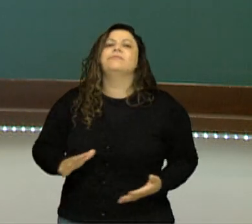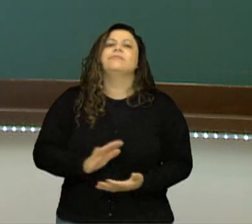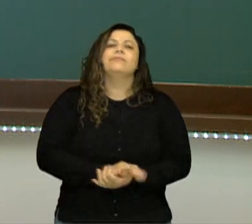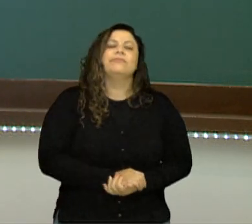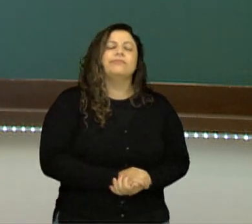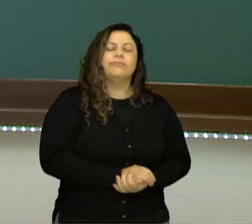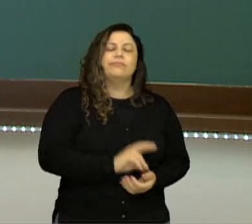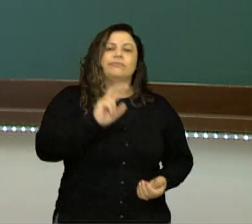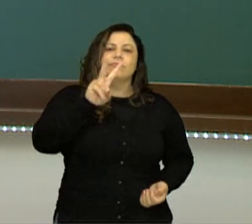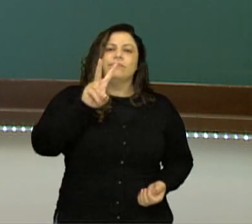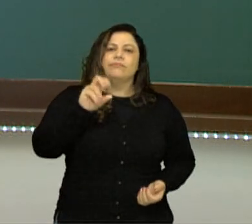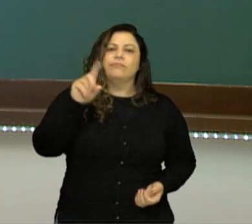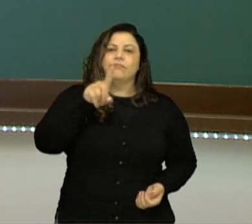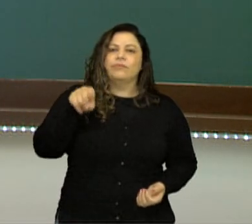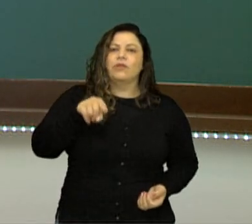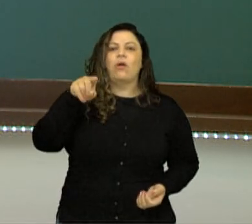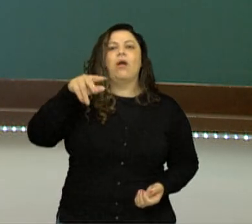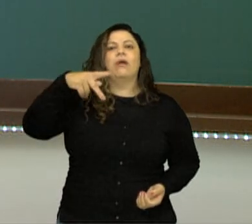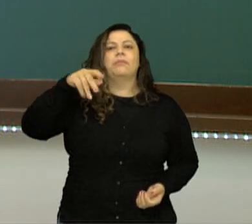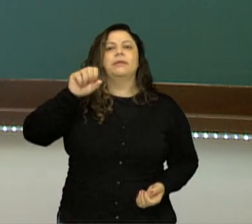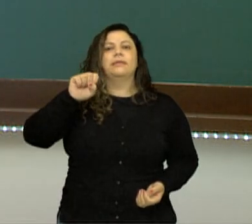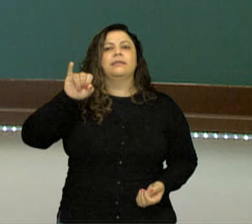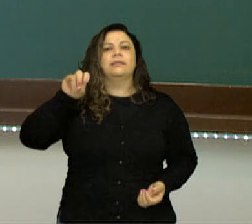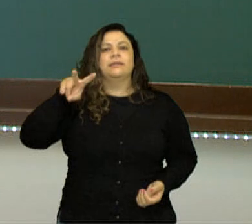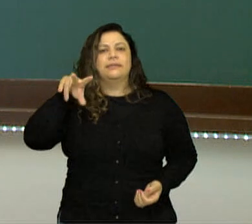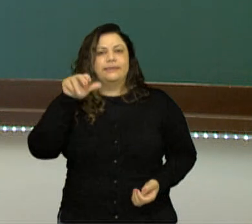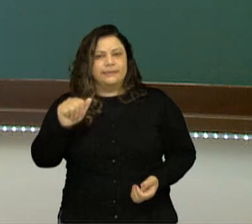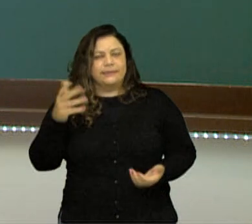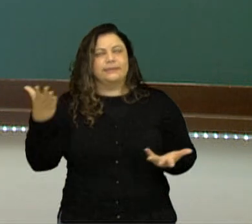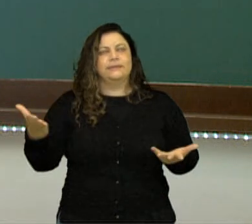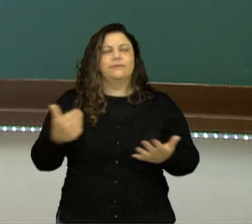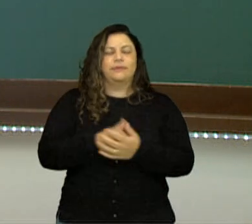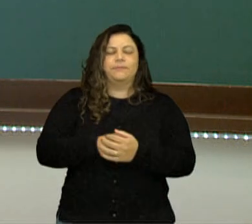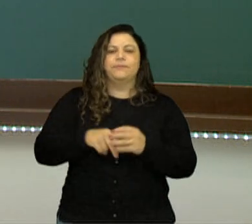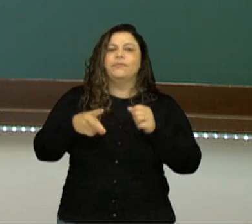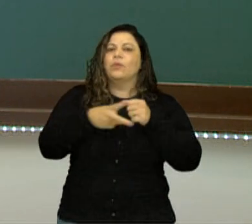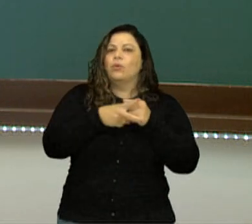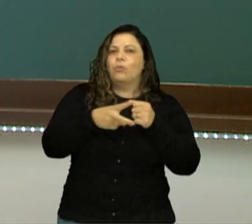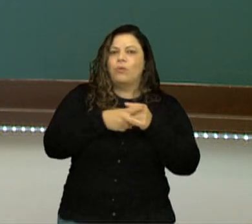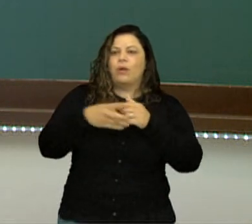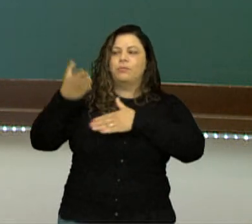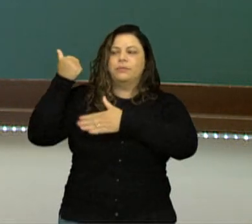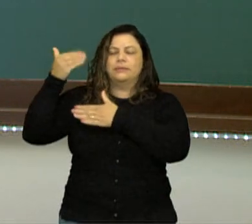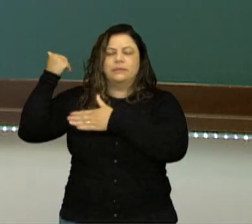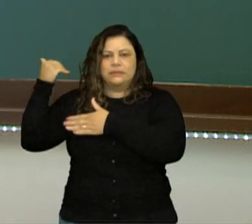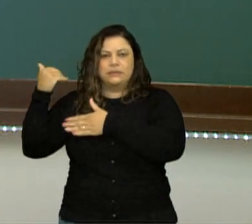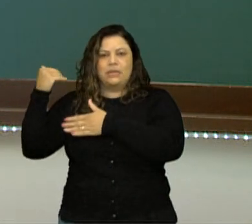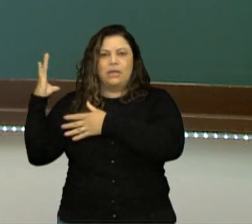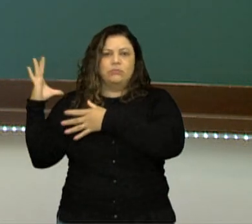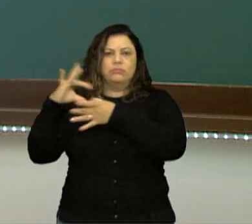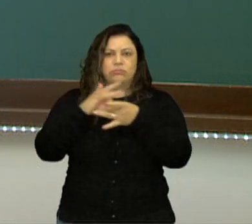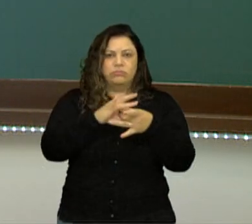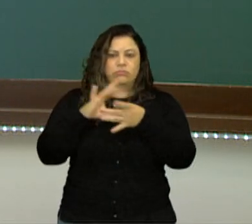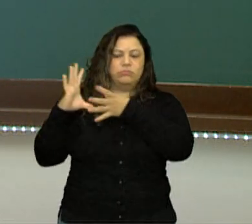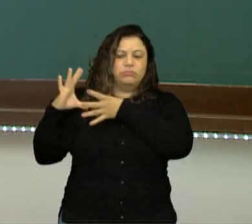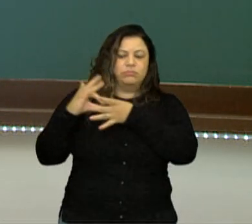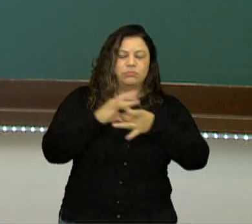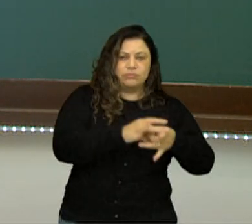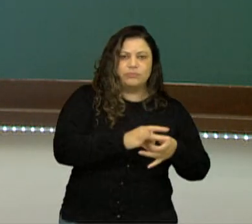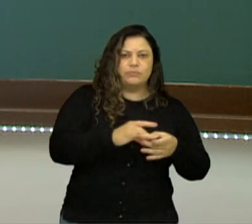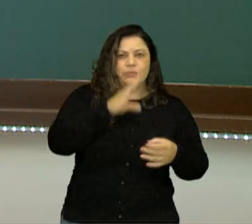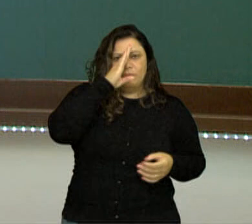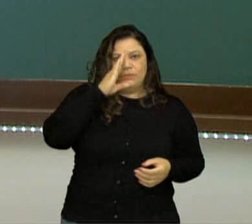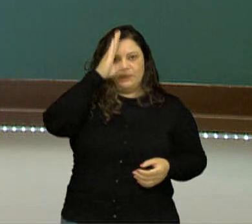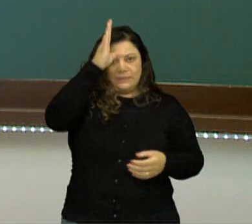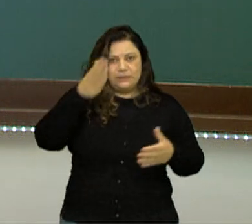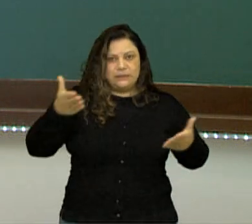voz passiva. Nós temos, como eu disse, o verbo auxiliar mais o particípio passado. Nós temos do verbo principal aqui, né? Nós temos